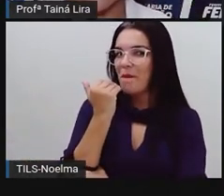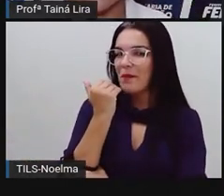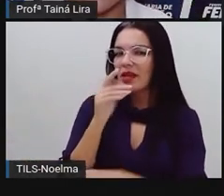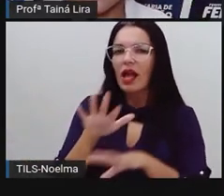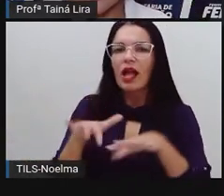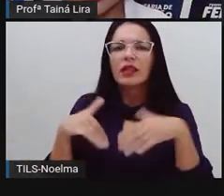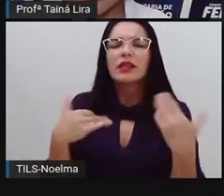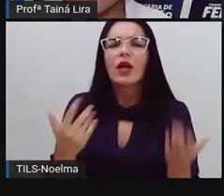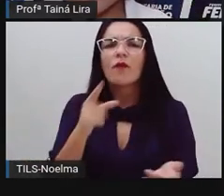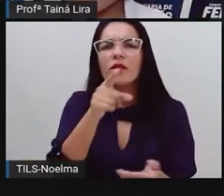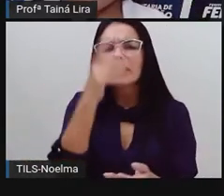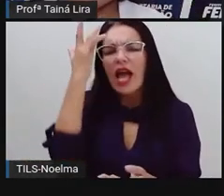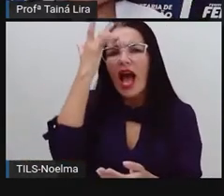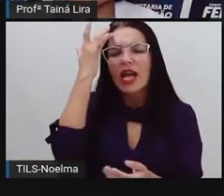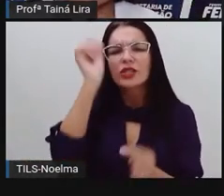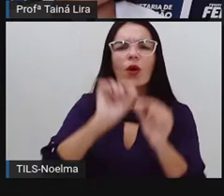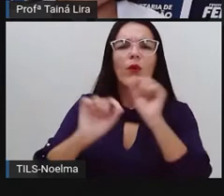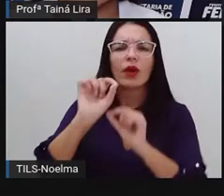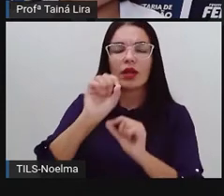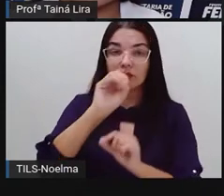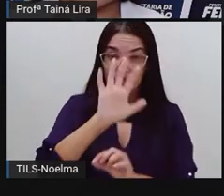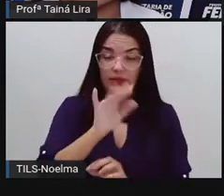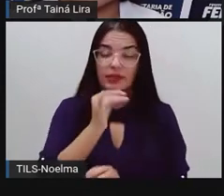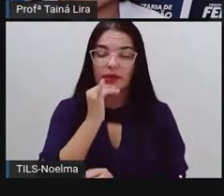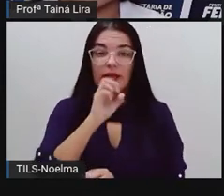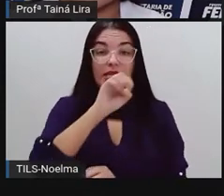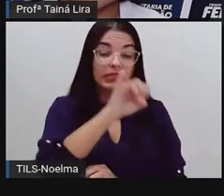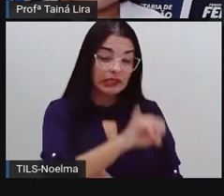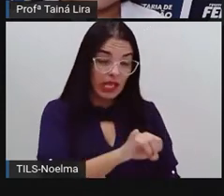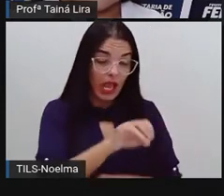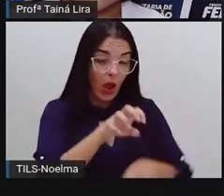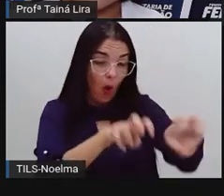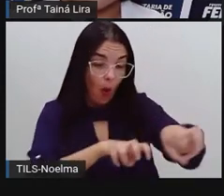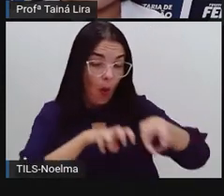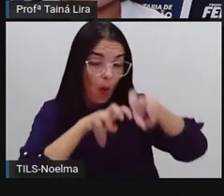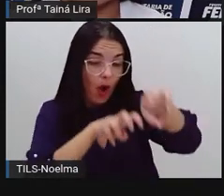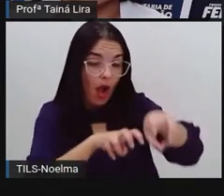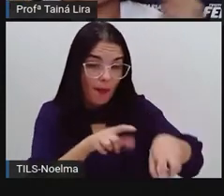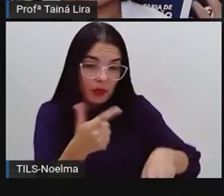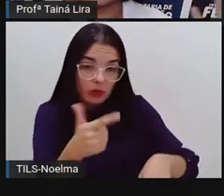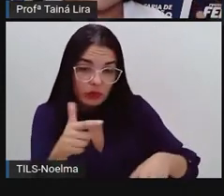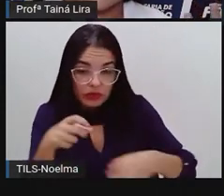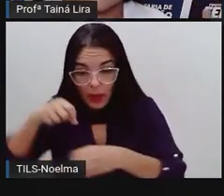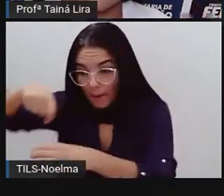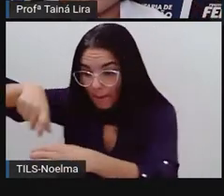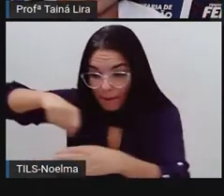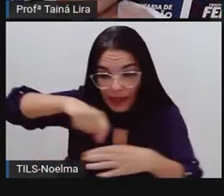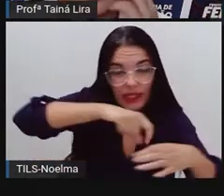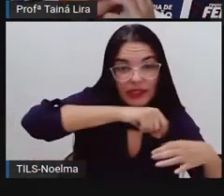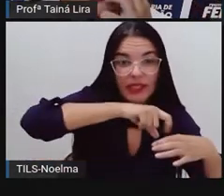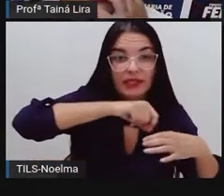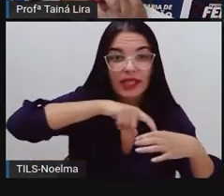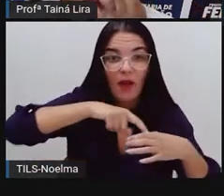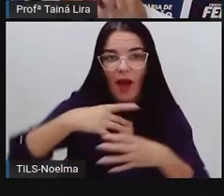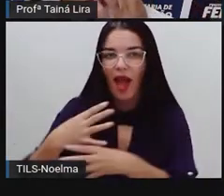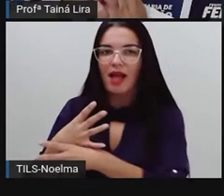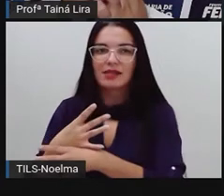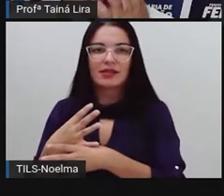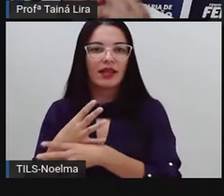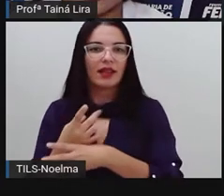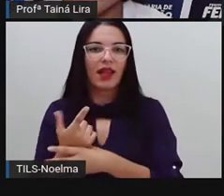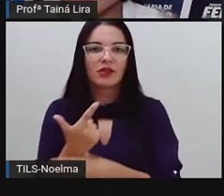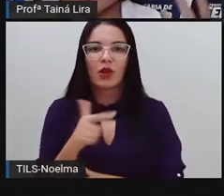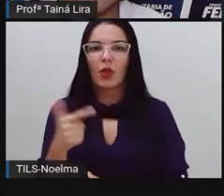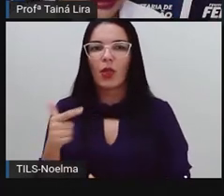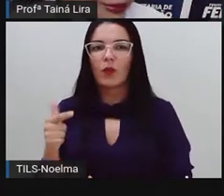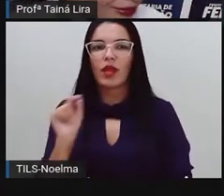ditado quer dizer quando ela fala assim ao se o campo não planta a cidade não janta Por que será que ele fala isso porque será